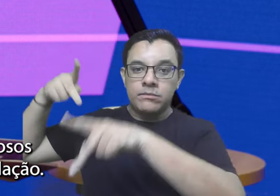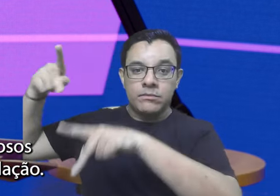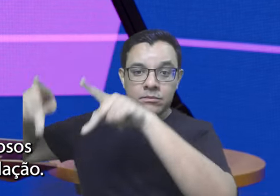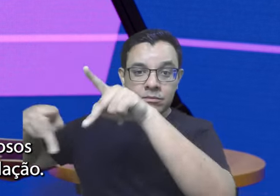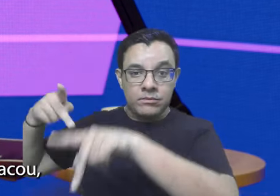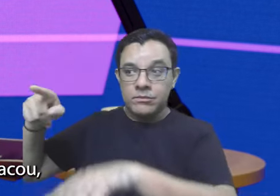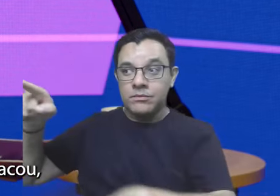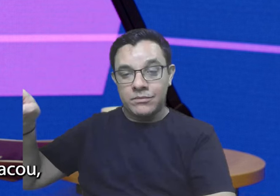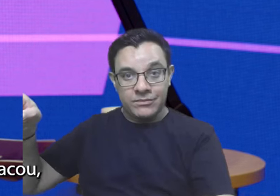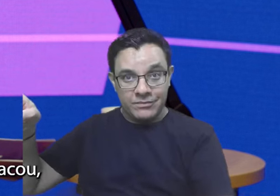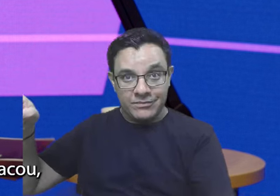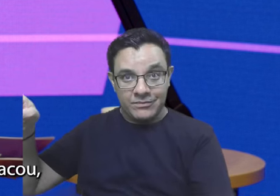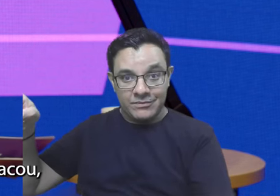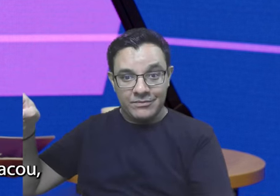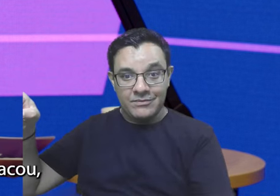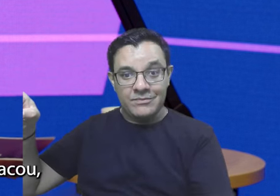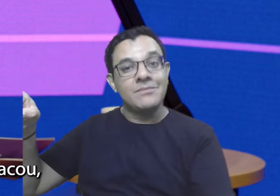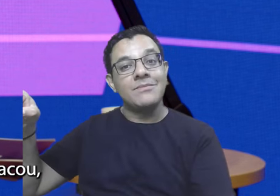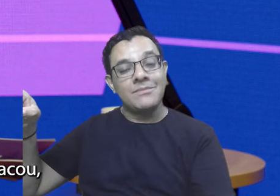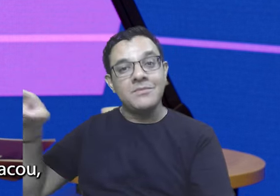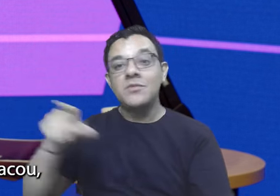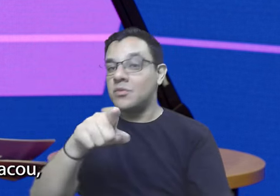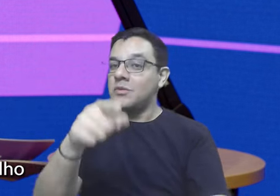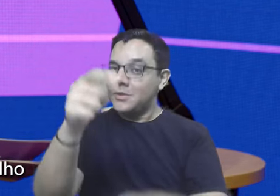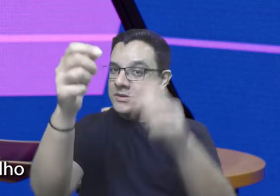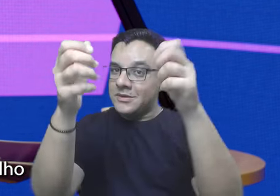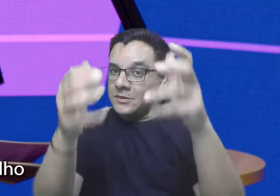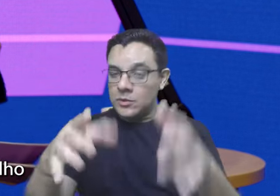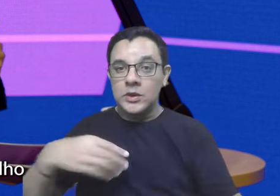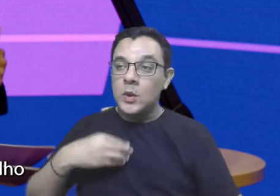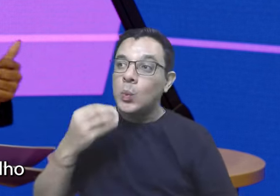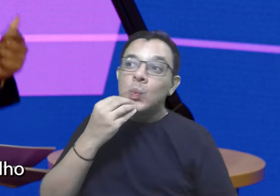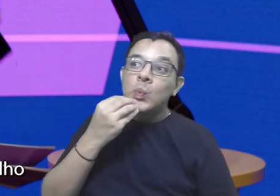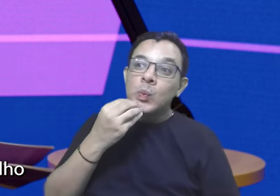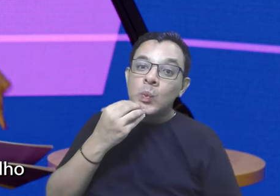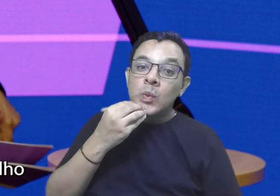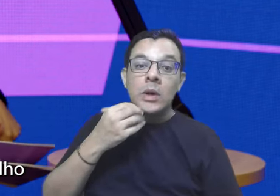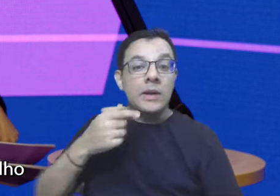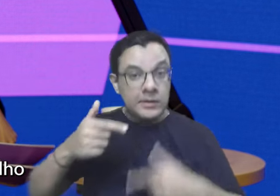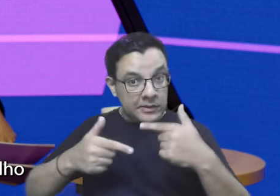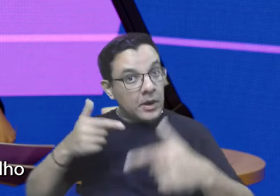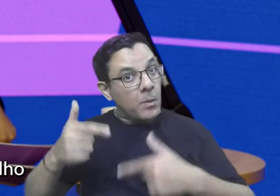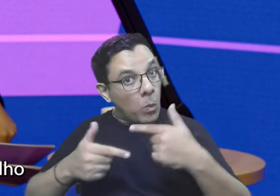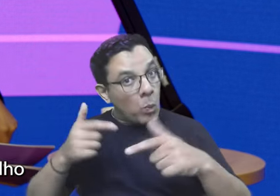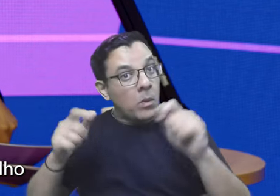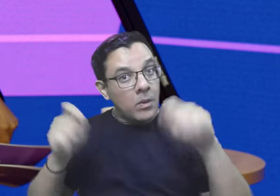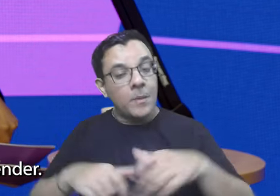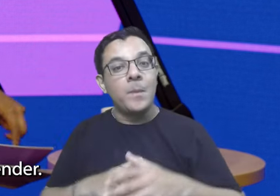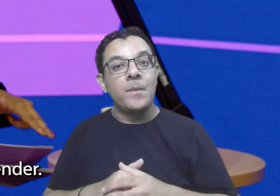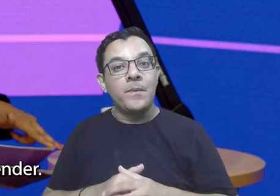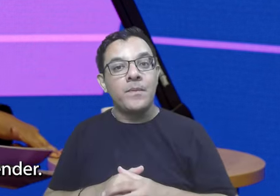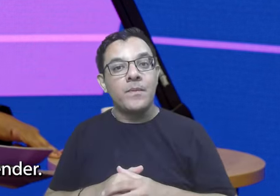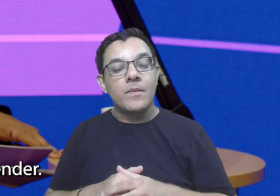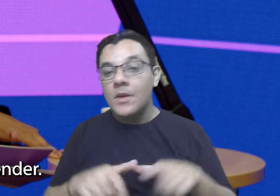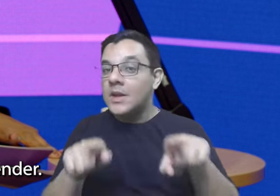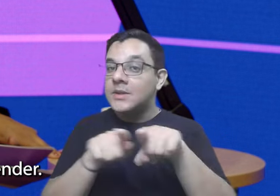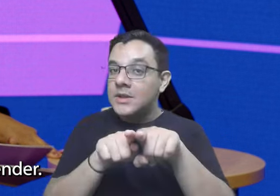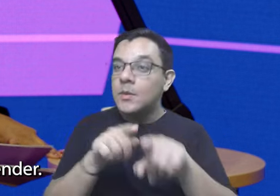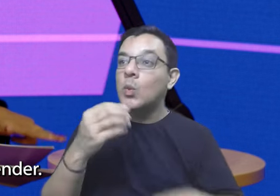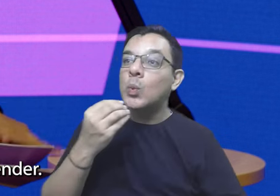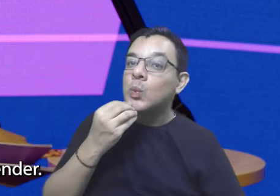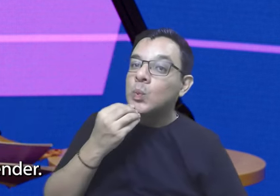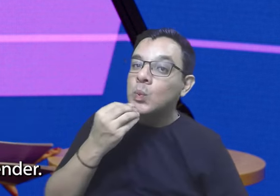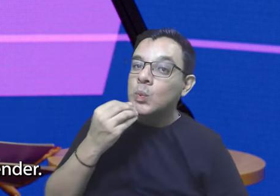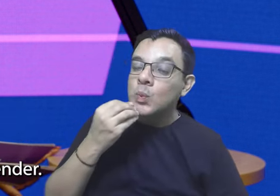população nós temos aí como você destacou uma oportunidade de trabalho e nós temos aí uma